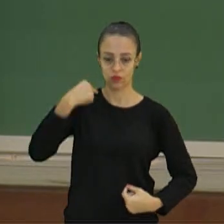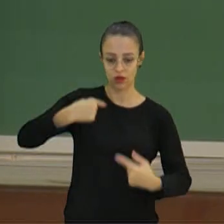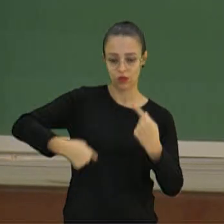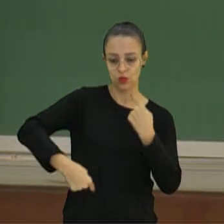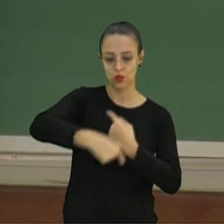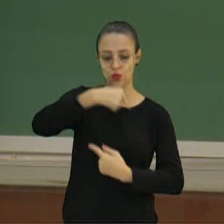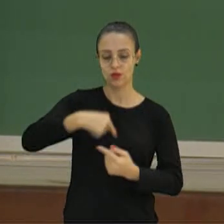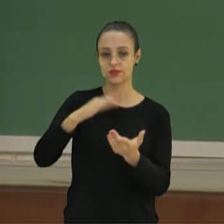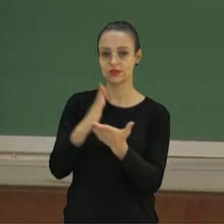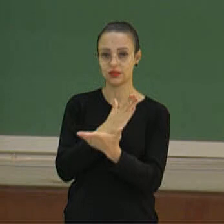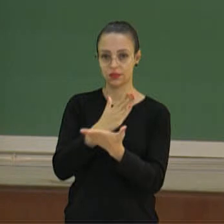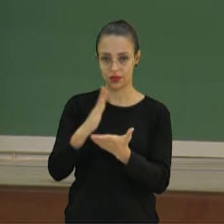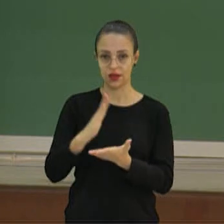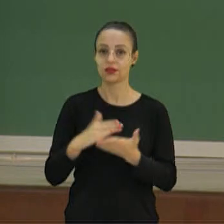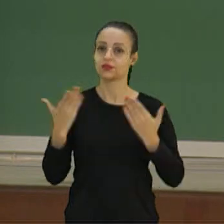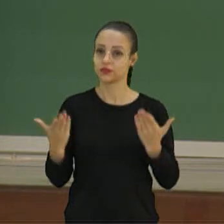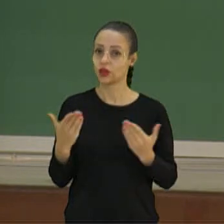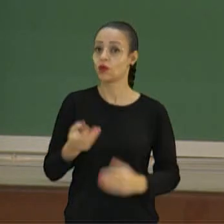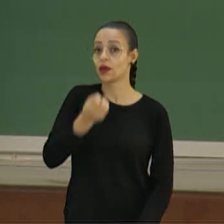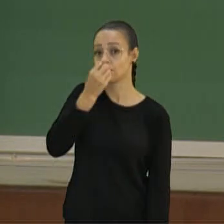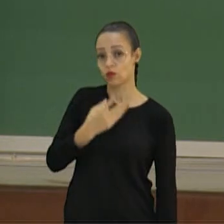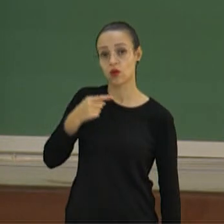animais dentro do ambiente onde eles se encontram.